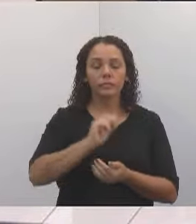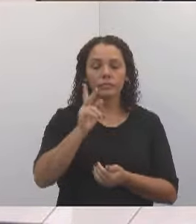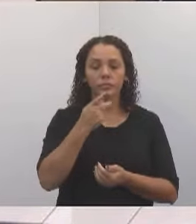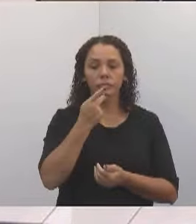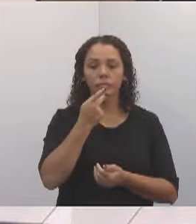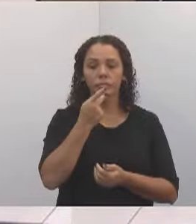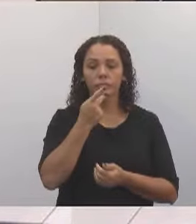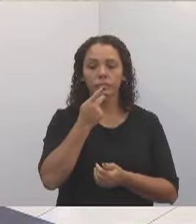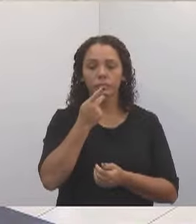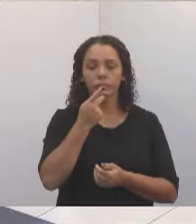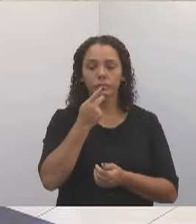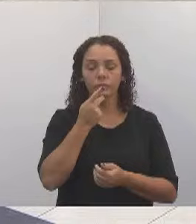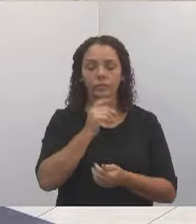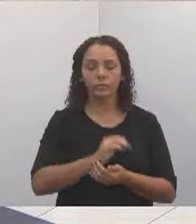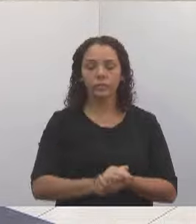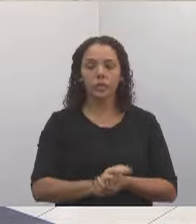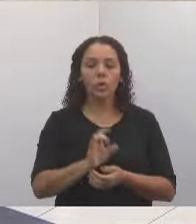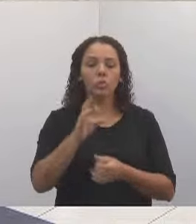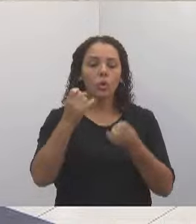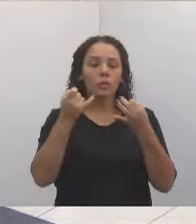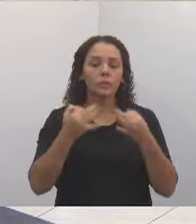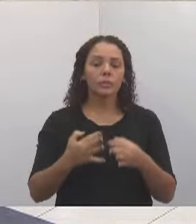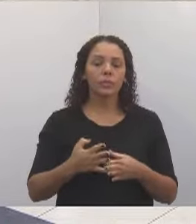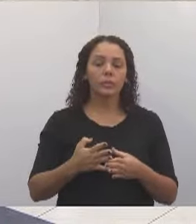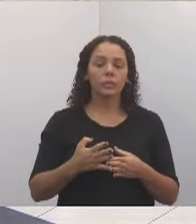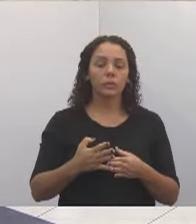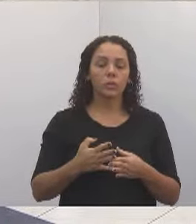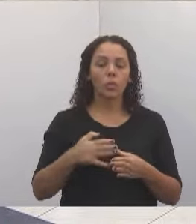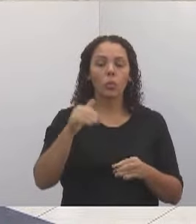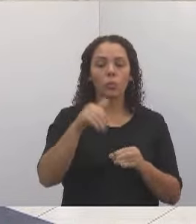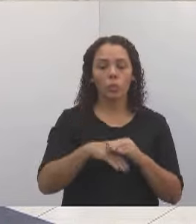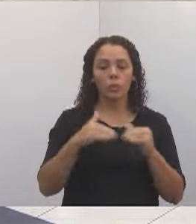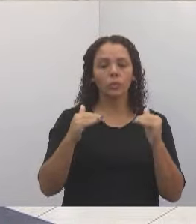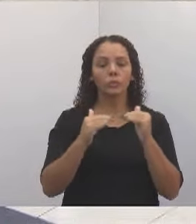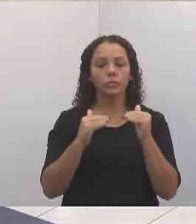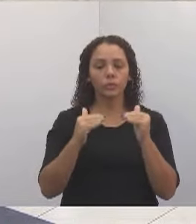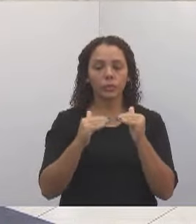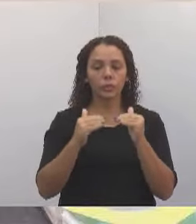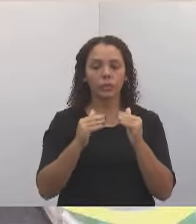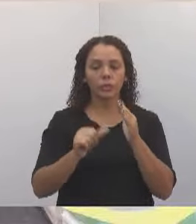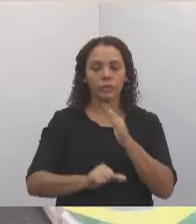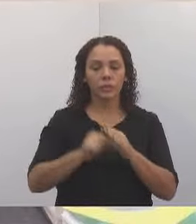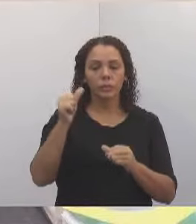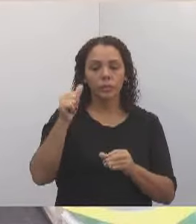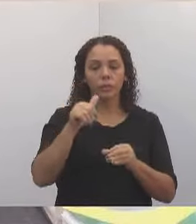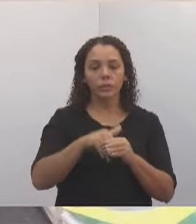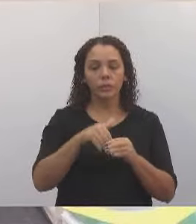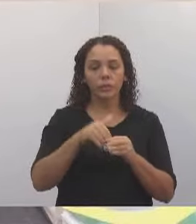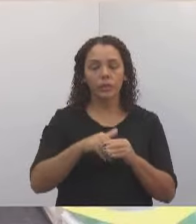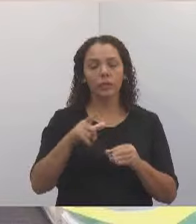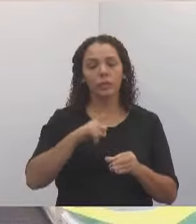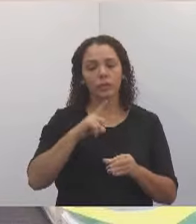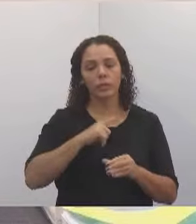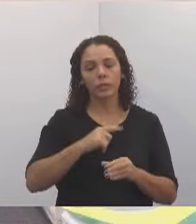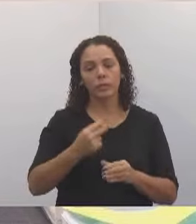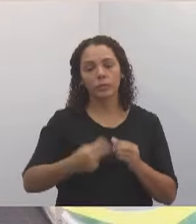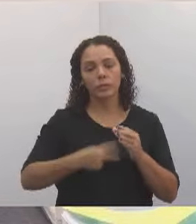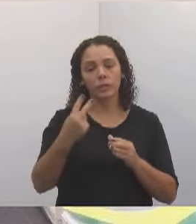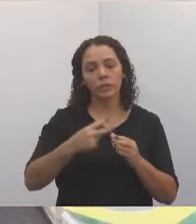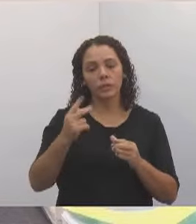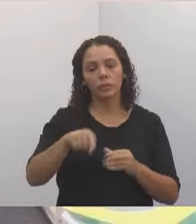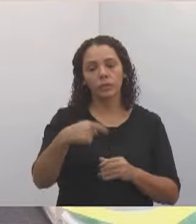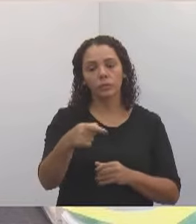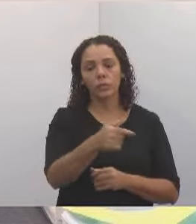Barreto. Só justificando o voto, senhor presidente, eu voto favorável nessa primeira votação, nós vamos ter a segunda na semana que